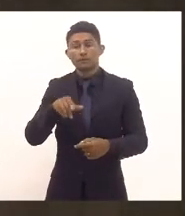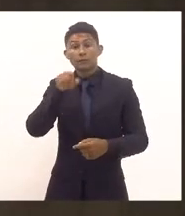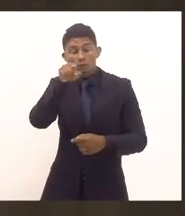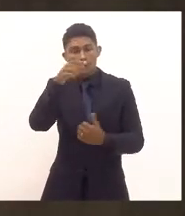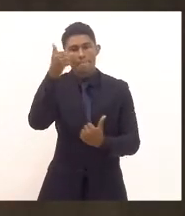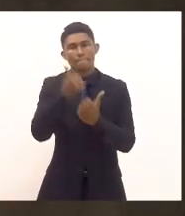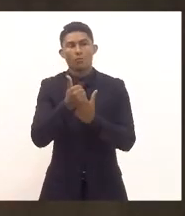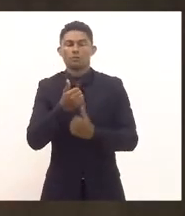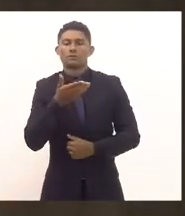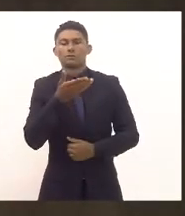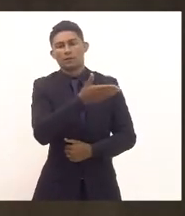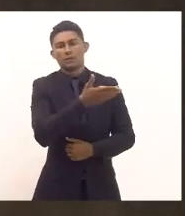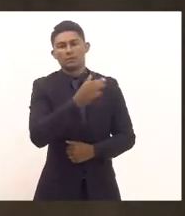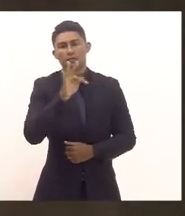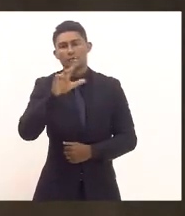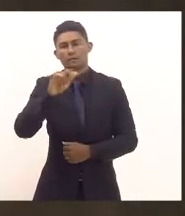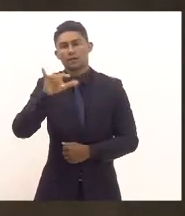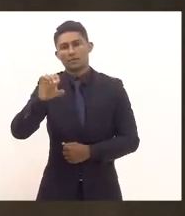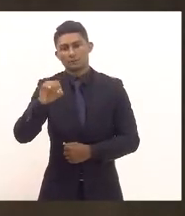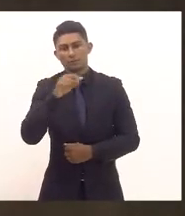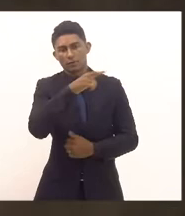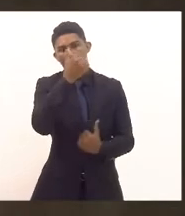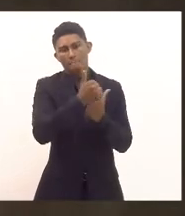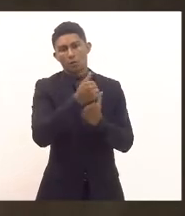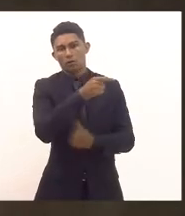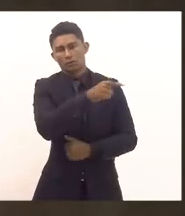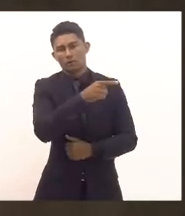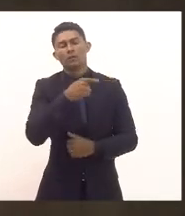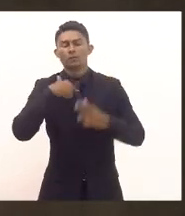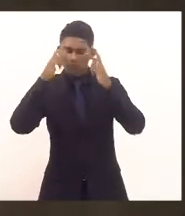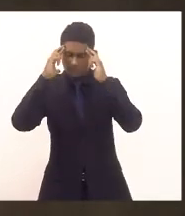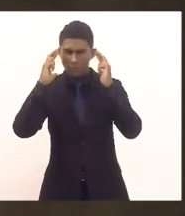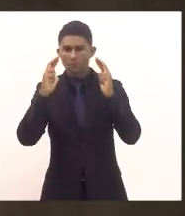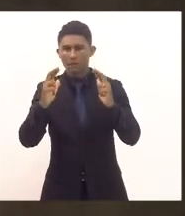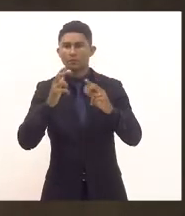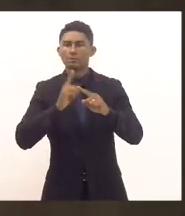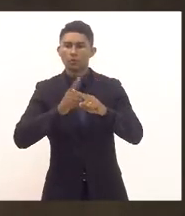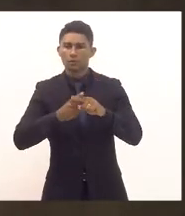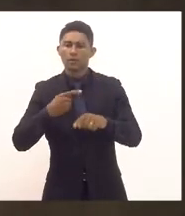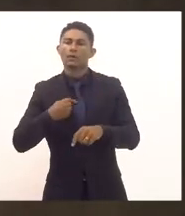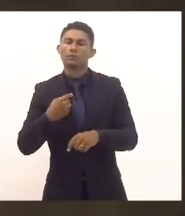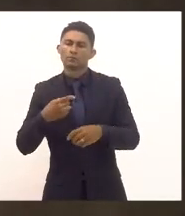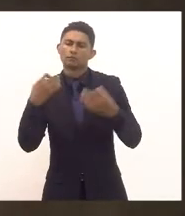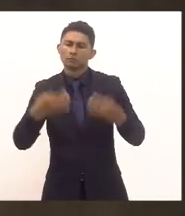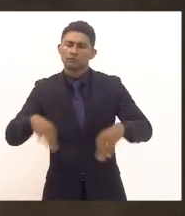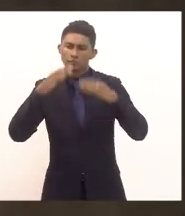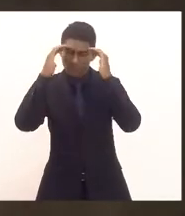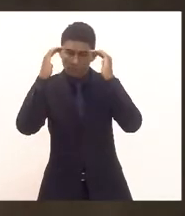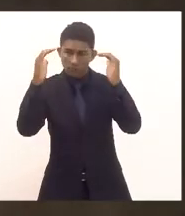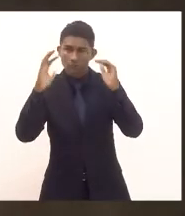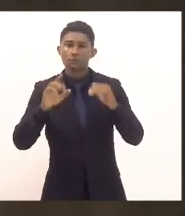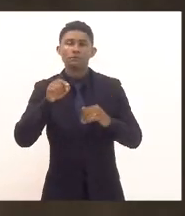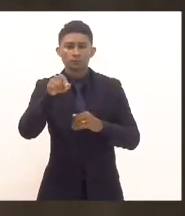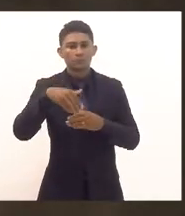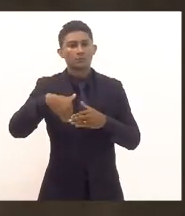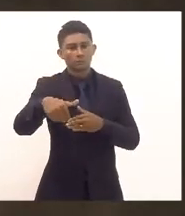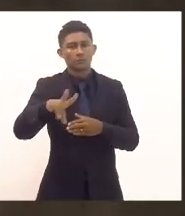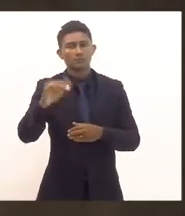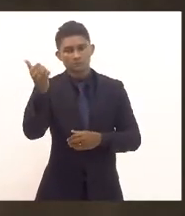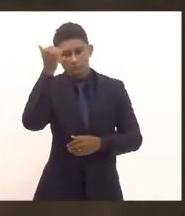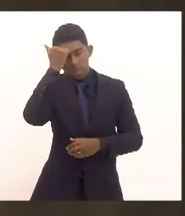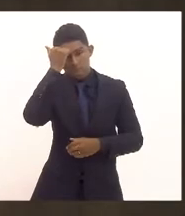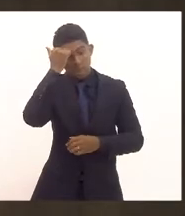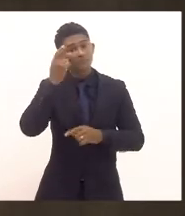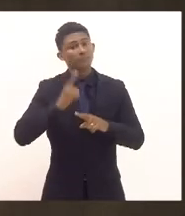serafini Sim comprou o barulho Deputado Serafina e eu respeitei porque sou disciplinado Mas você nem se vai se arrepender o deputado